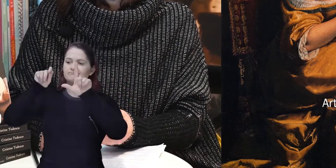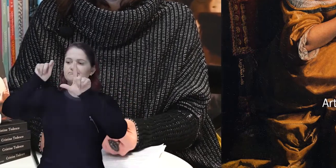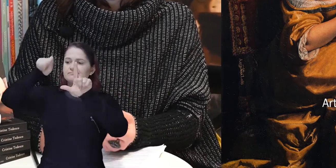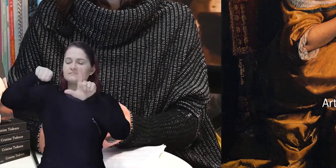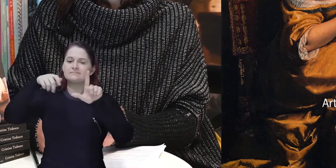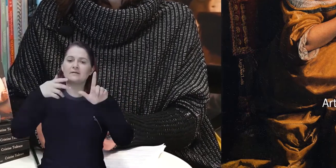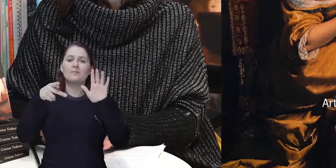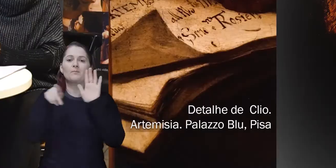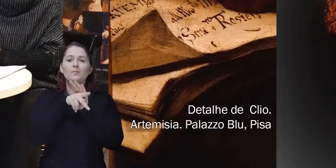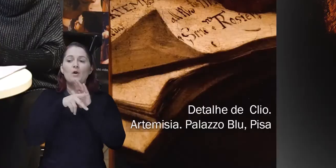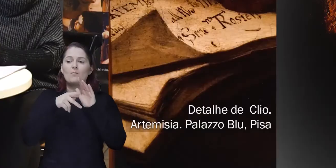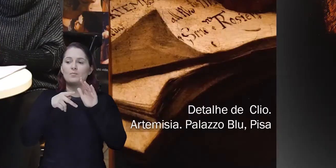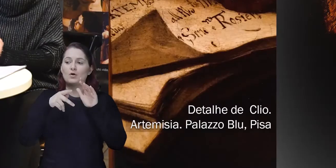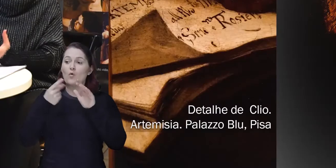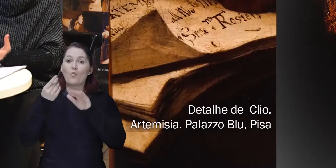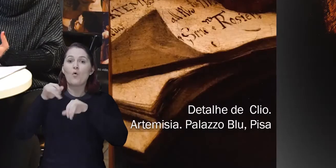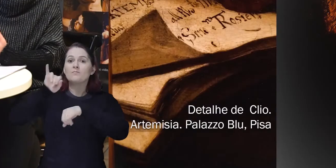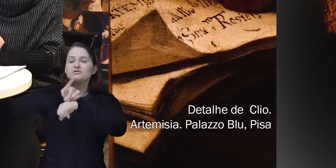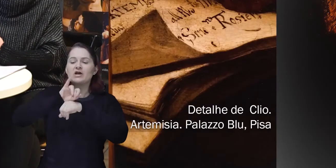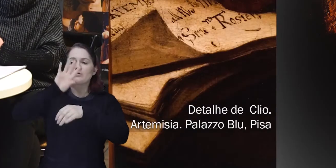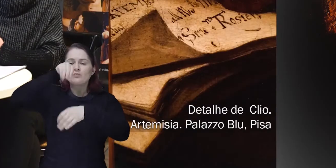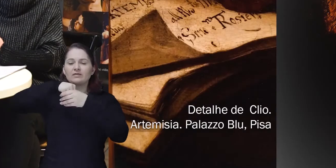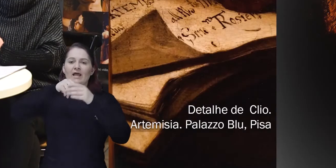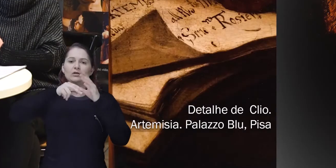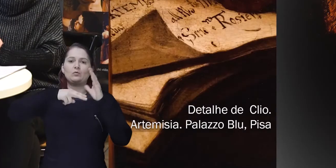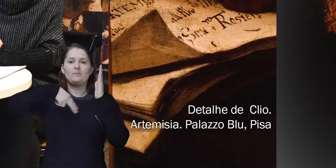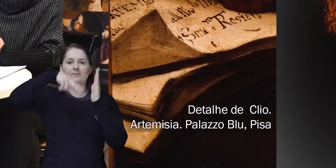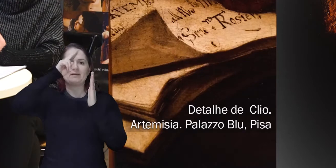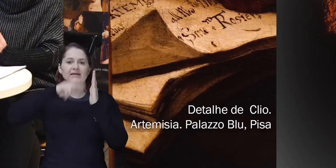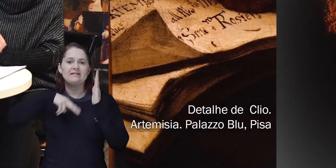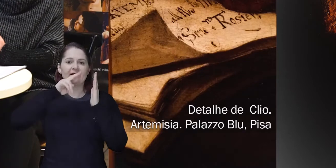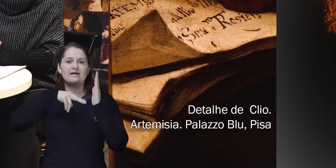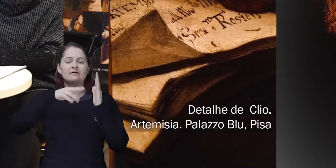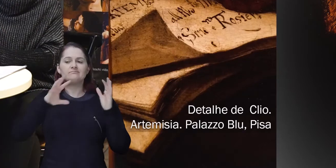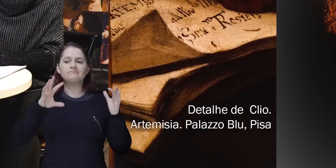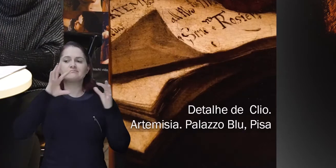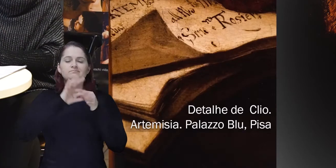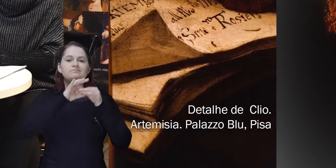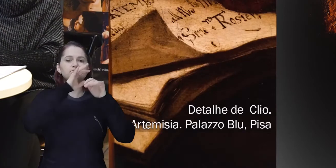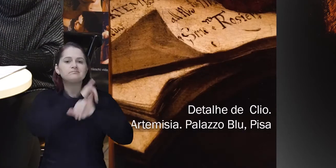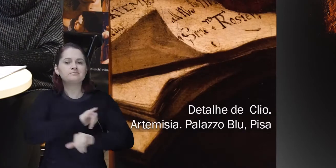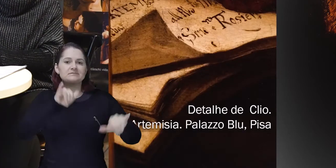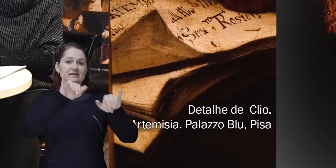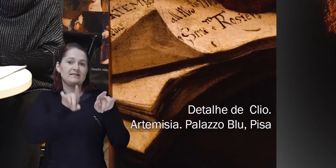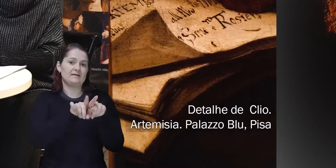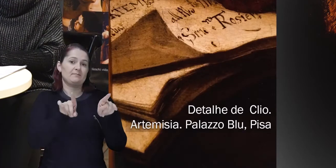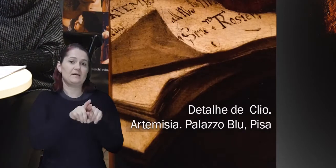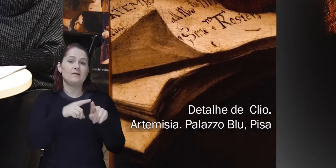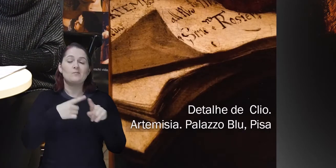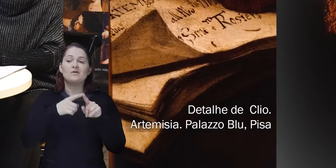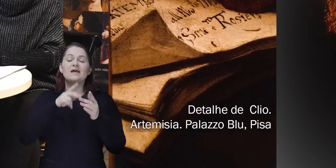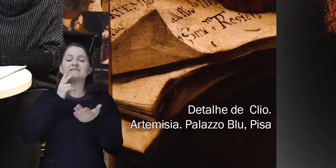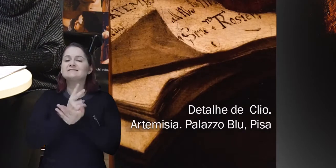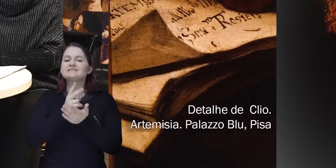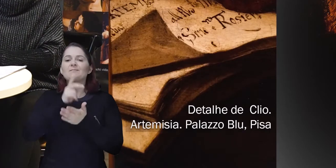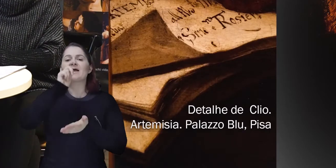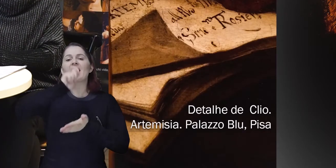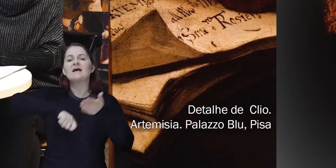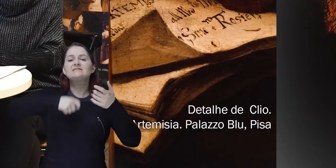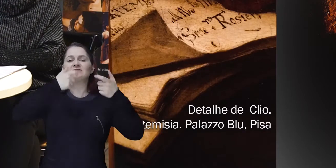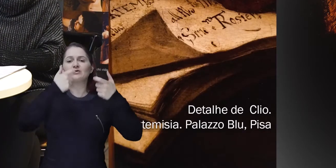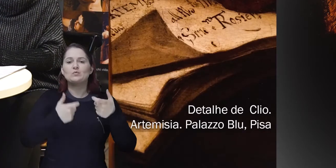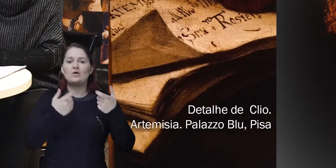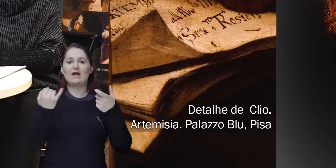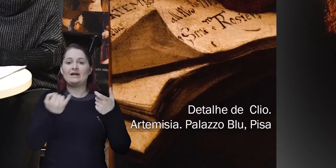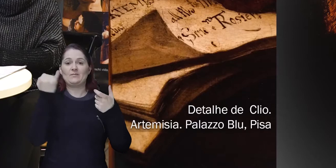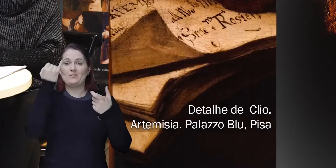né? Objetos que dialogam com a cena que está sendo narrada e que também funcionava como uma forma propagandística. Ela assinava em